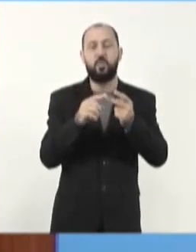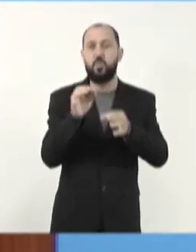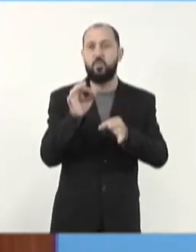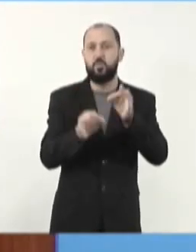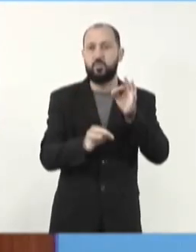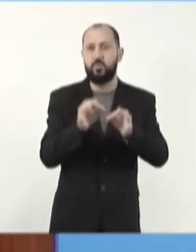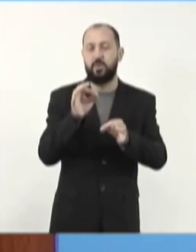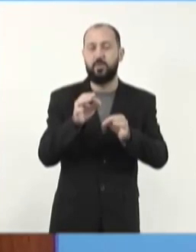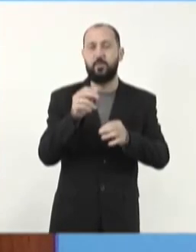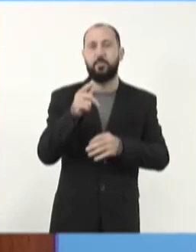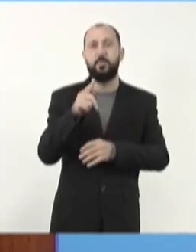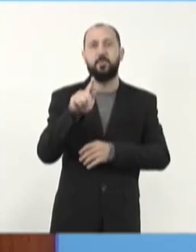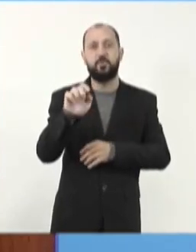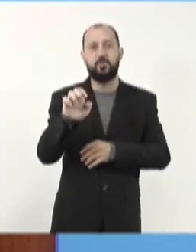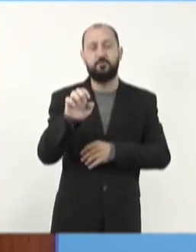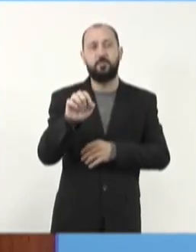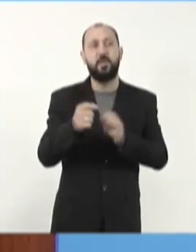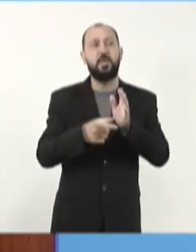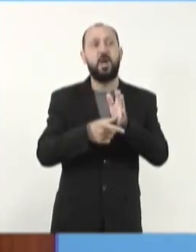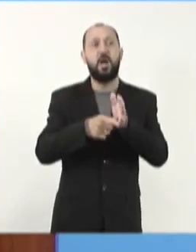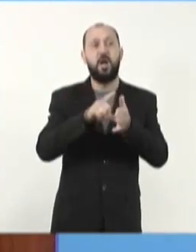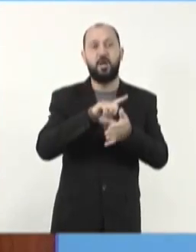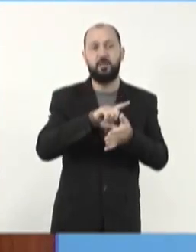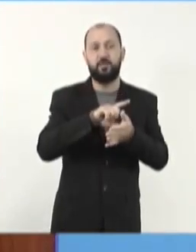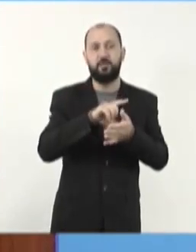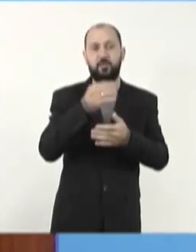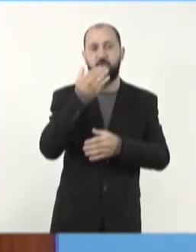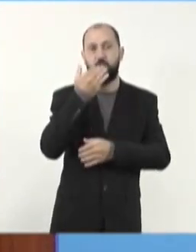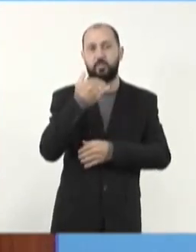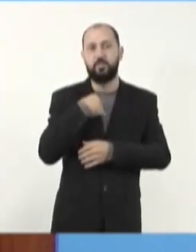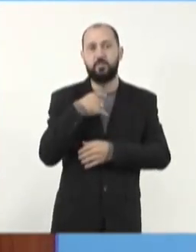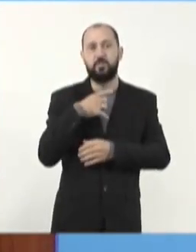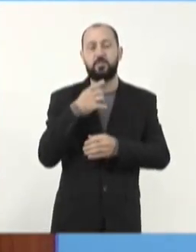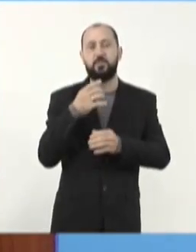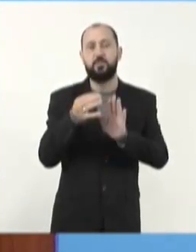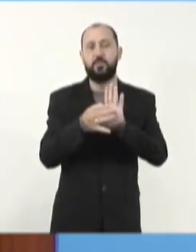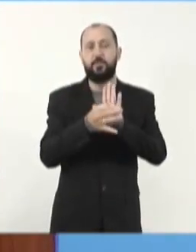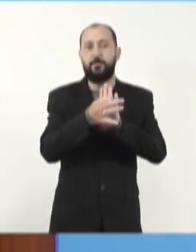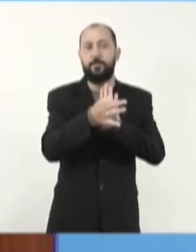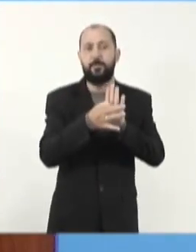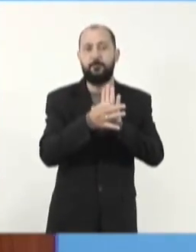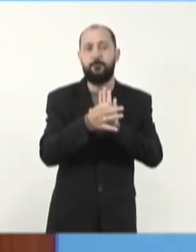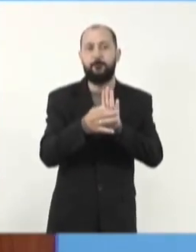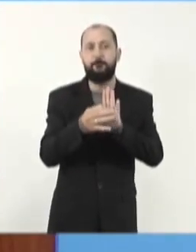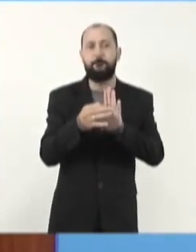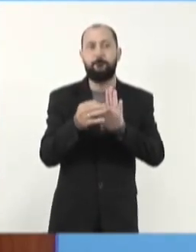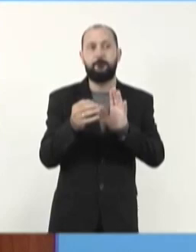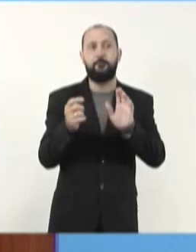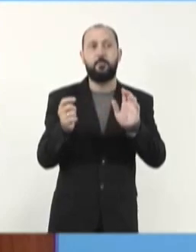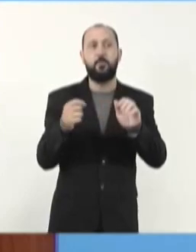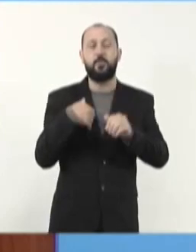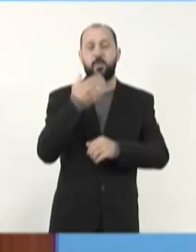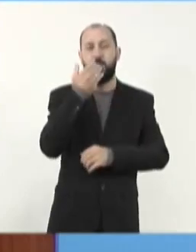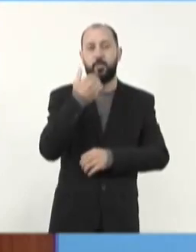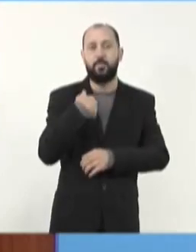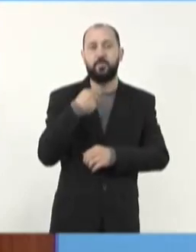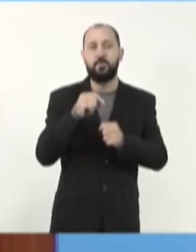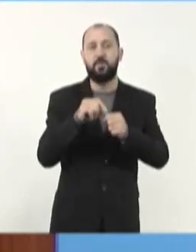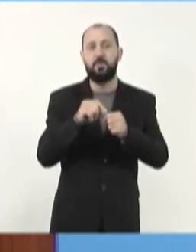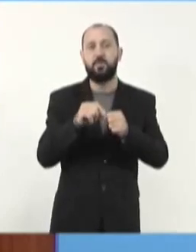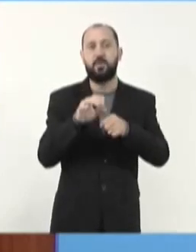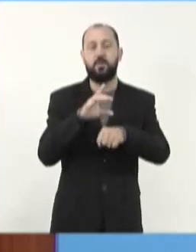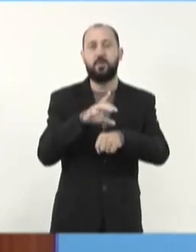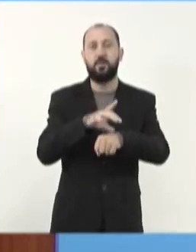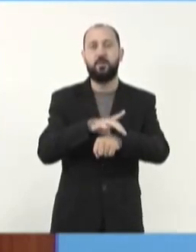Judiciário e com a PGE, para que antes da demanda ser proposta, possa esse pedido, a